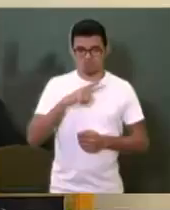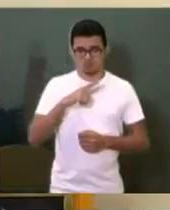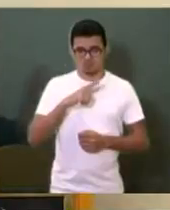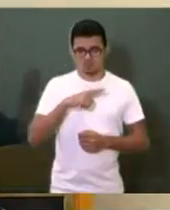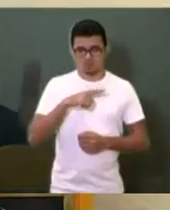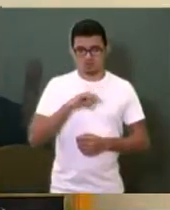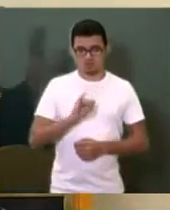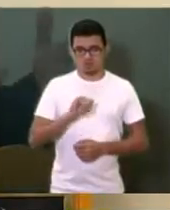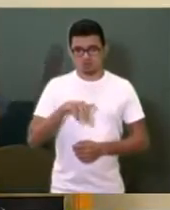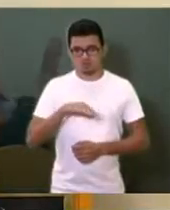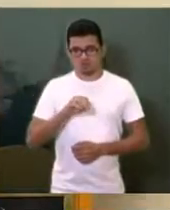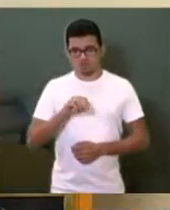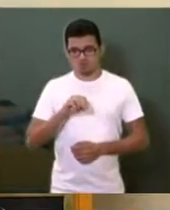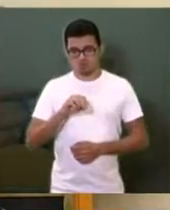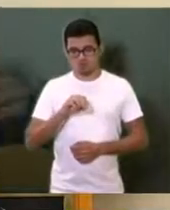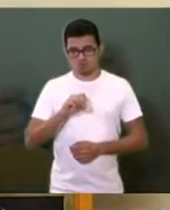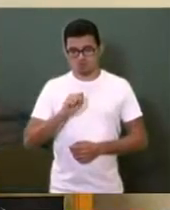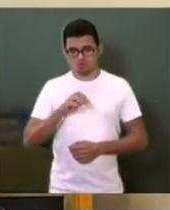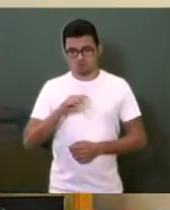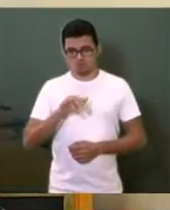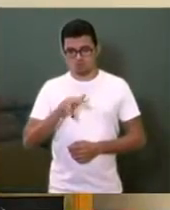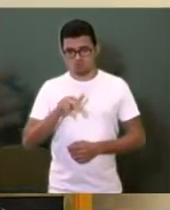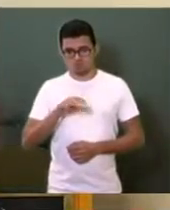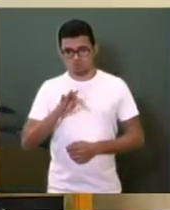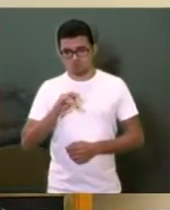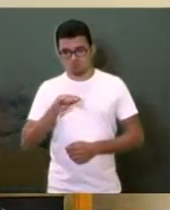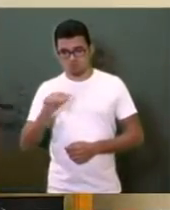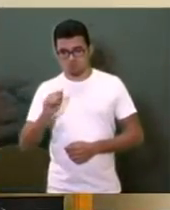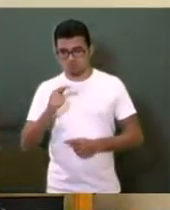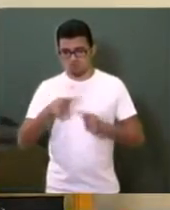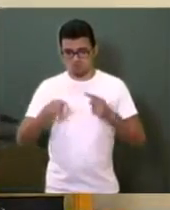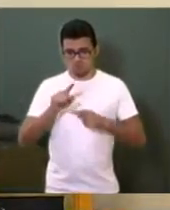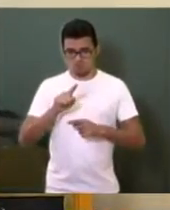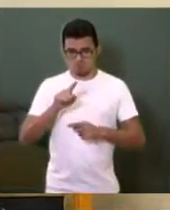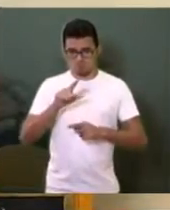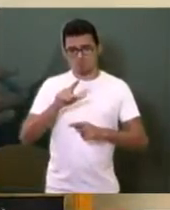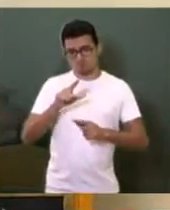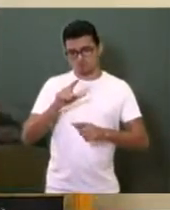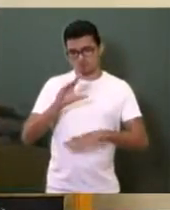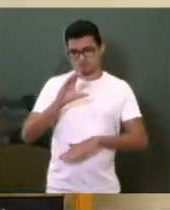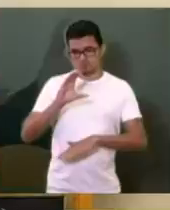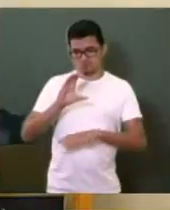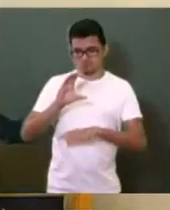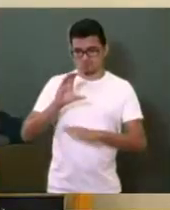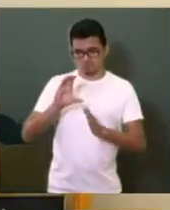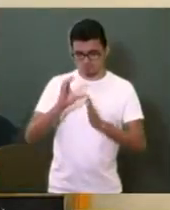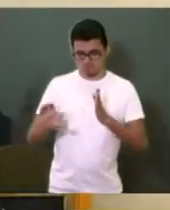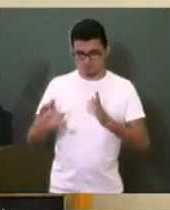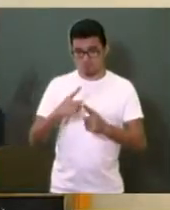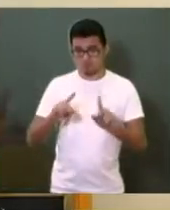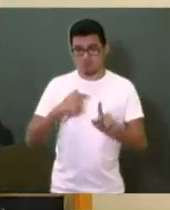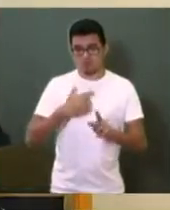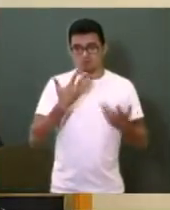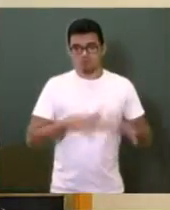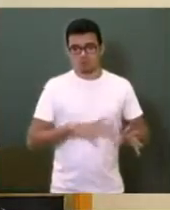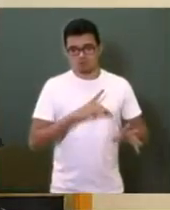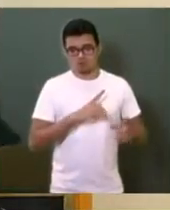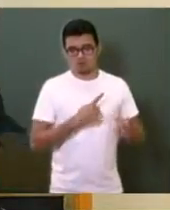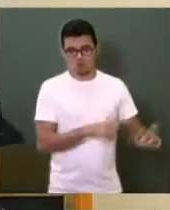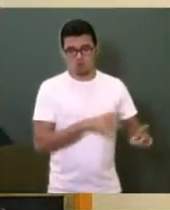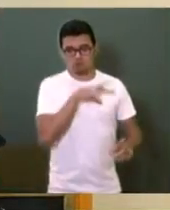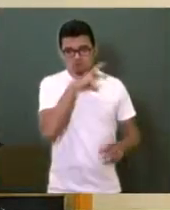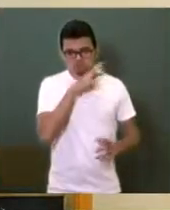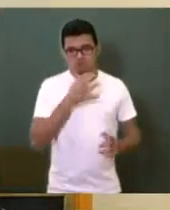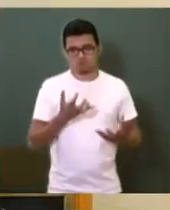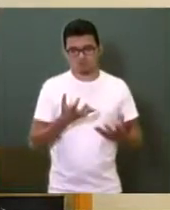sim tirar o animal da escravidão da qual vinha sofrendo dia e noite por algumas